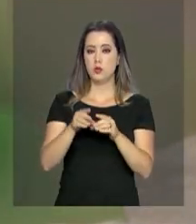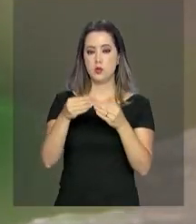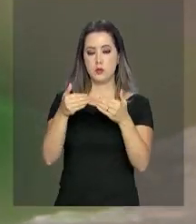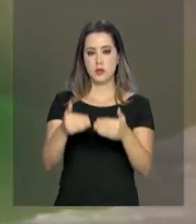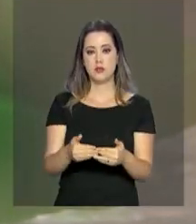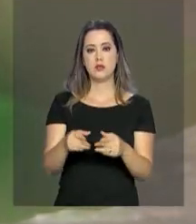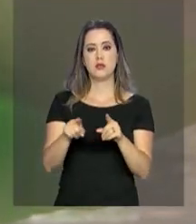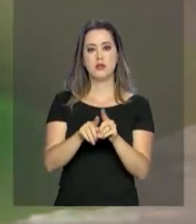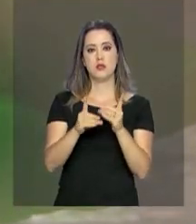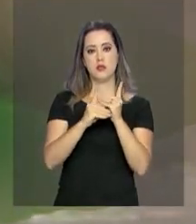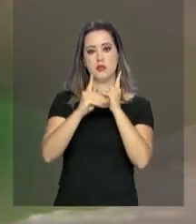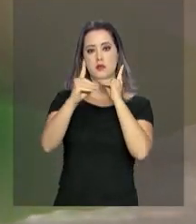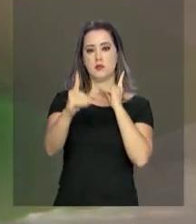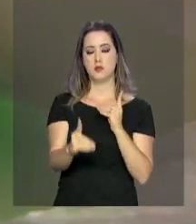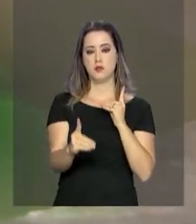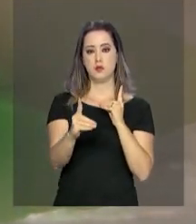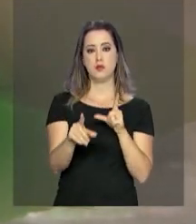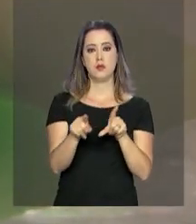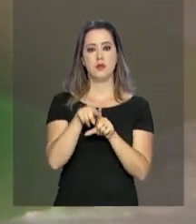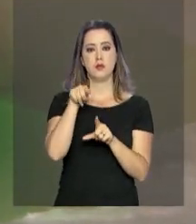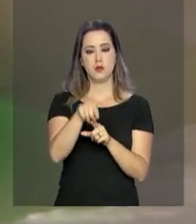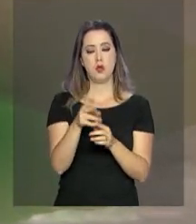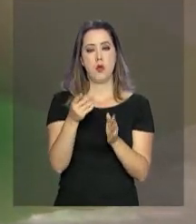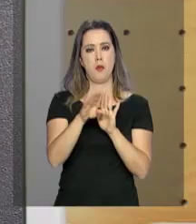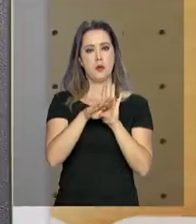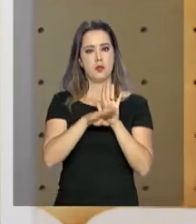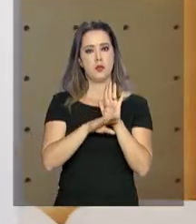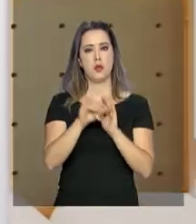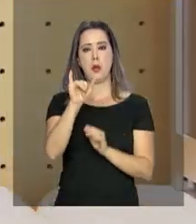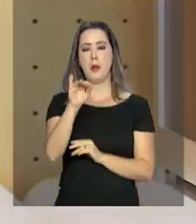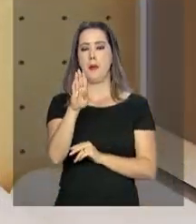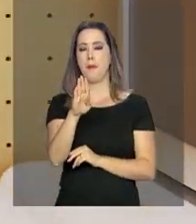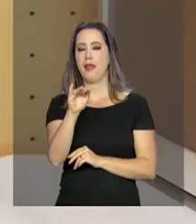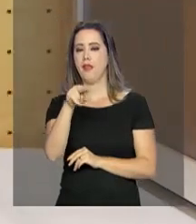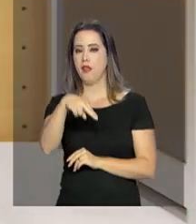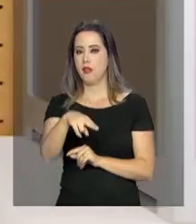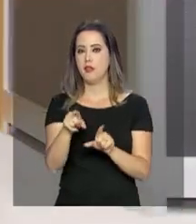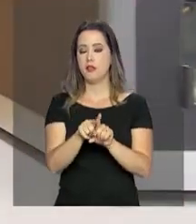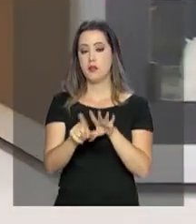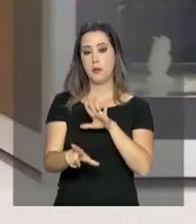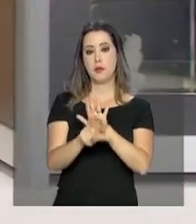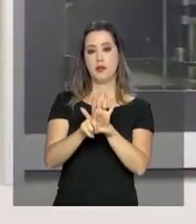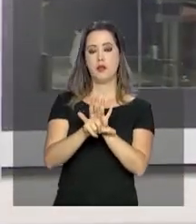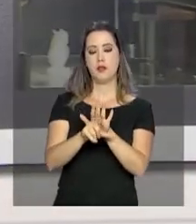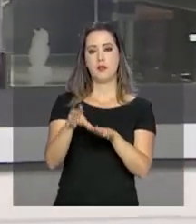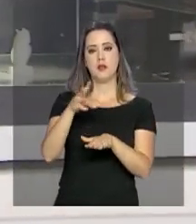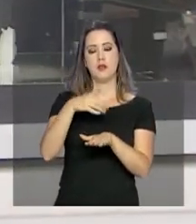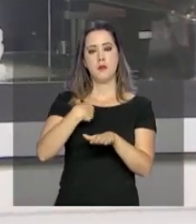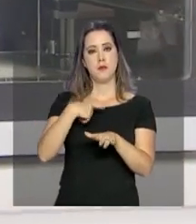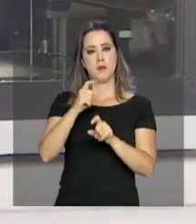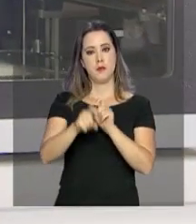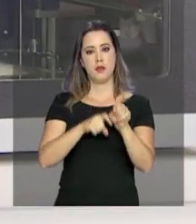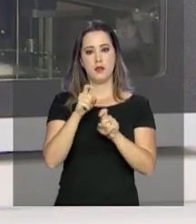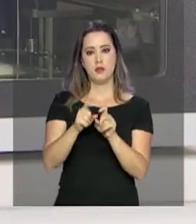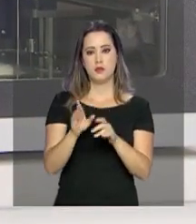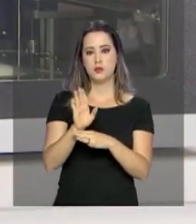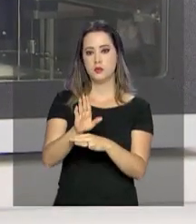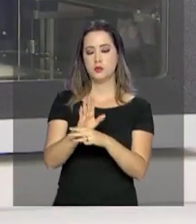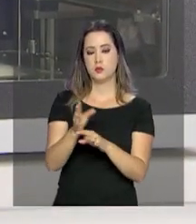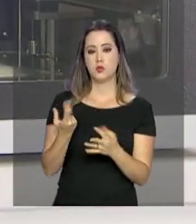projetado pela ibm e financiado com recursos da lei da informática que concede incentivos fiscais a empresas